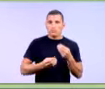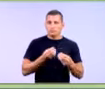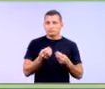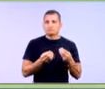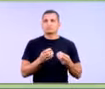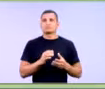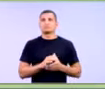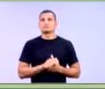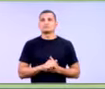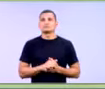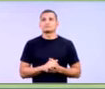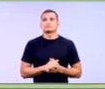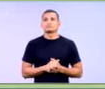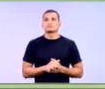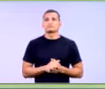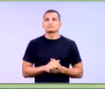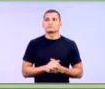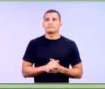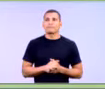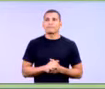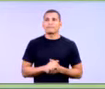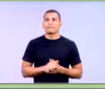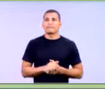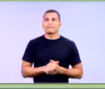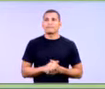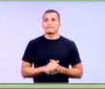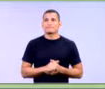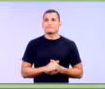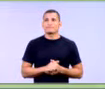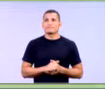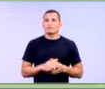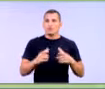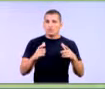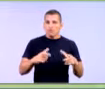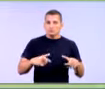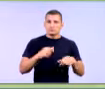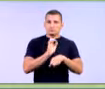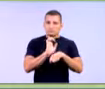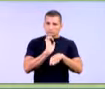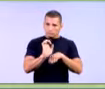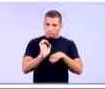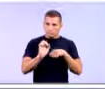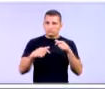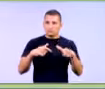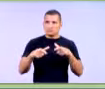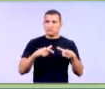adequação do ambiente que o estagiário vai